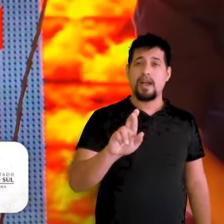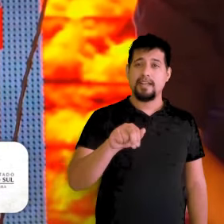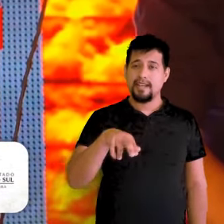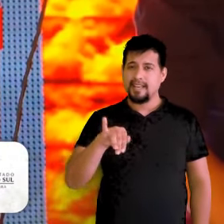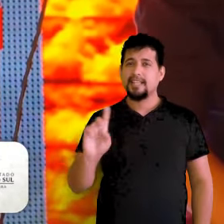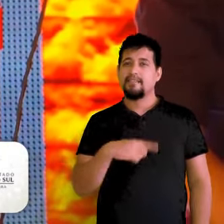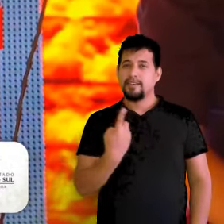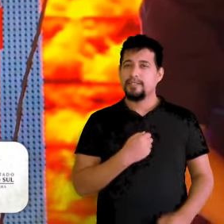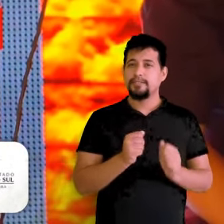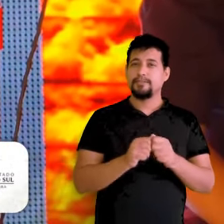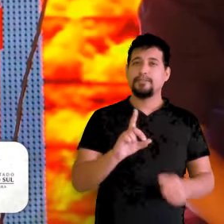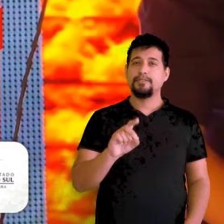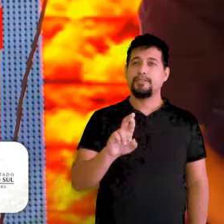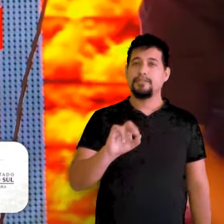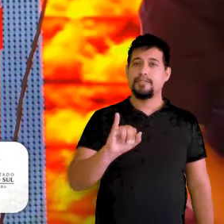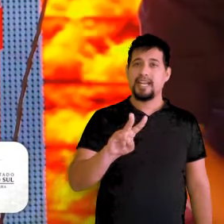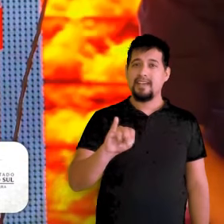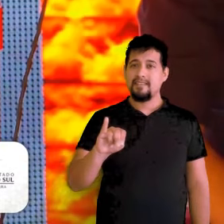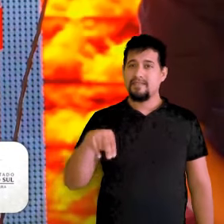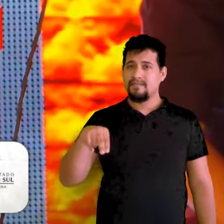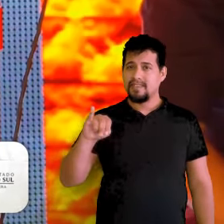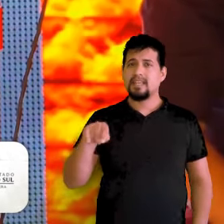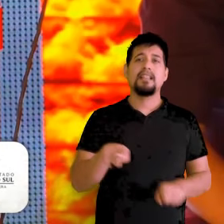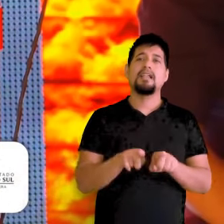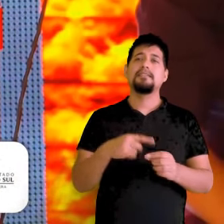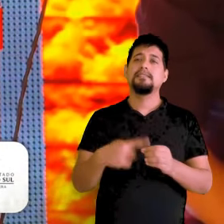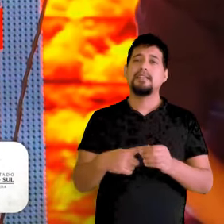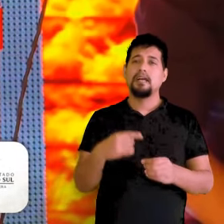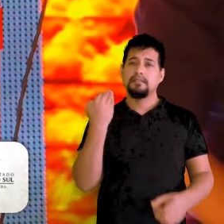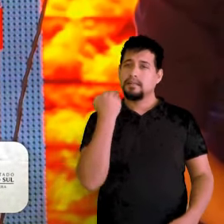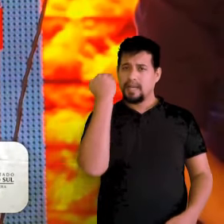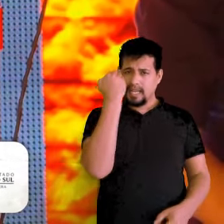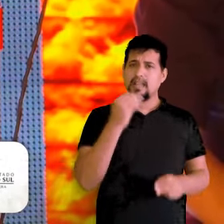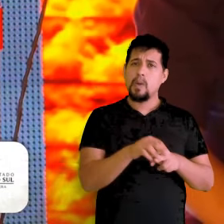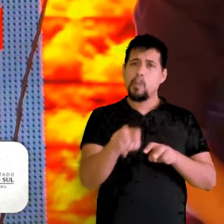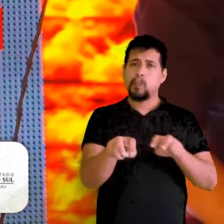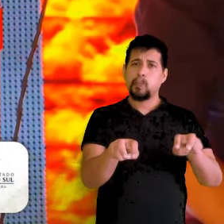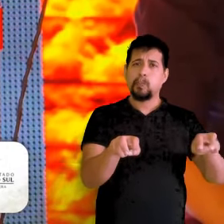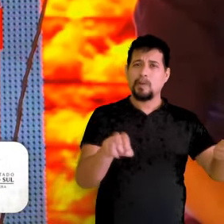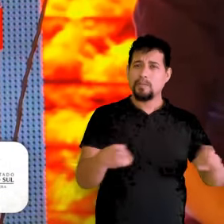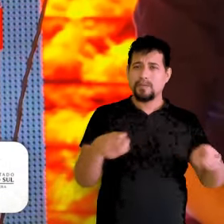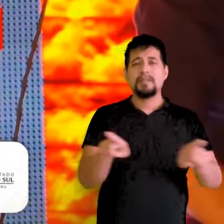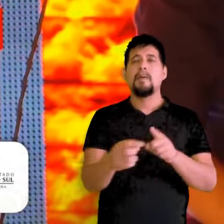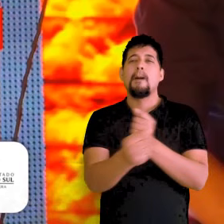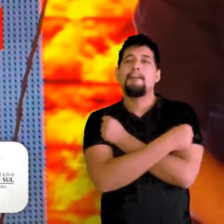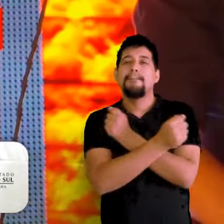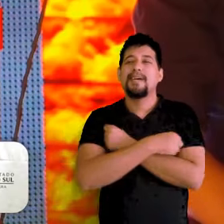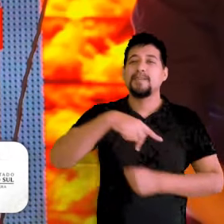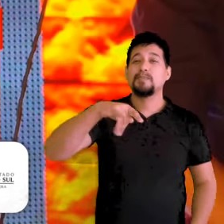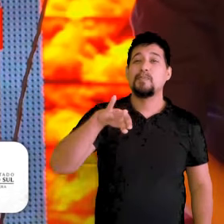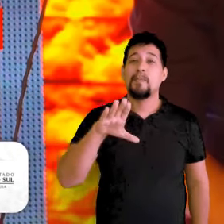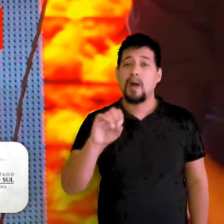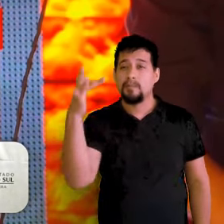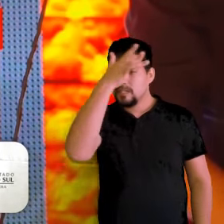com a gente, estiveram junto com a gente no drive-in que a gente fez lá em Santa Maria. Esses dias, também mandar um abraço ao